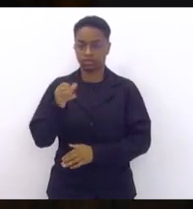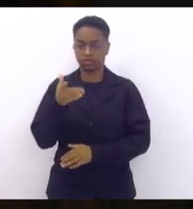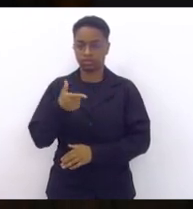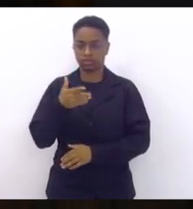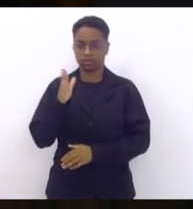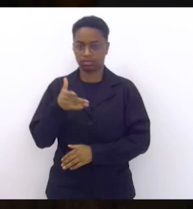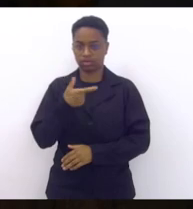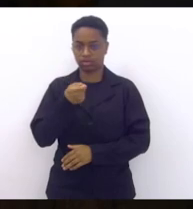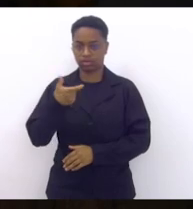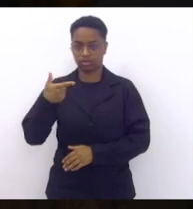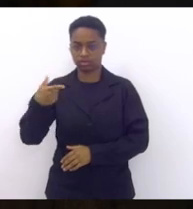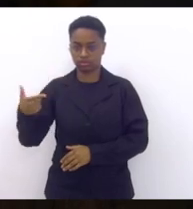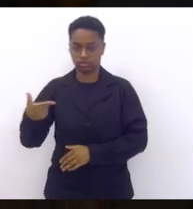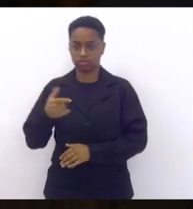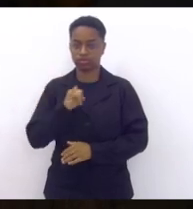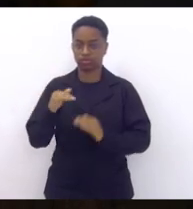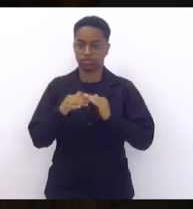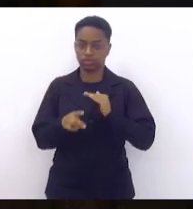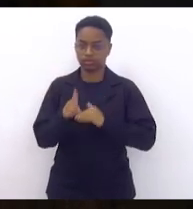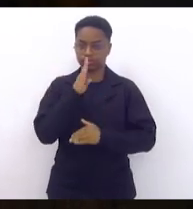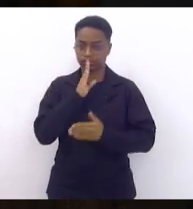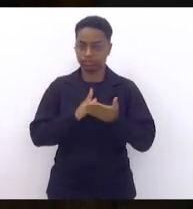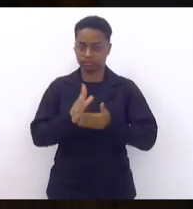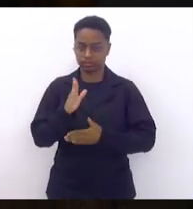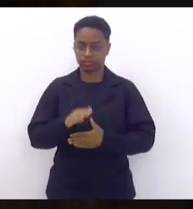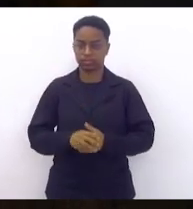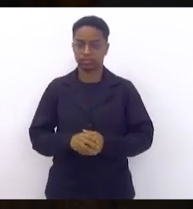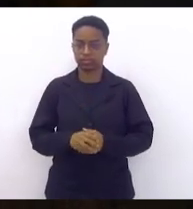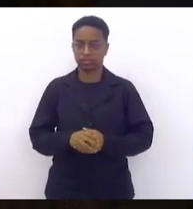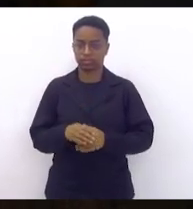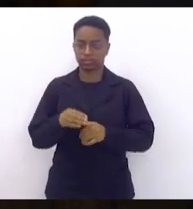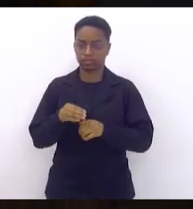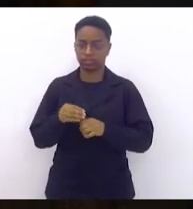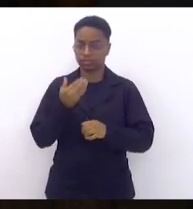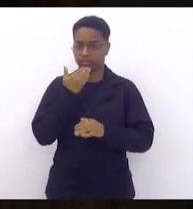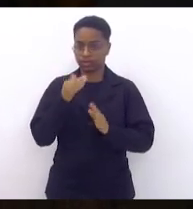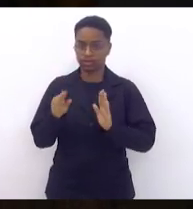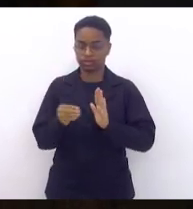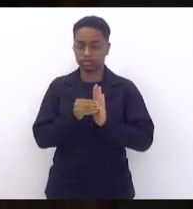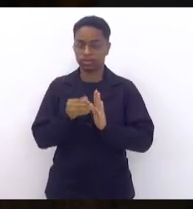548822, do deputado Tia Ju. Os senhores que aprovam, permaneçam como estão, aprovados. Requerimento número